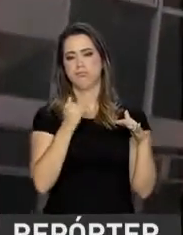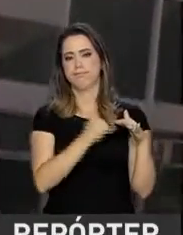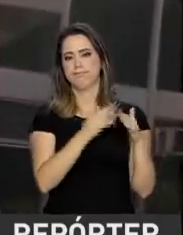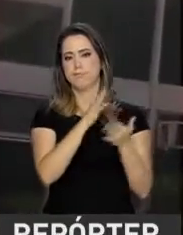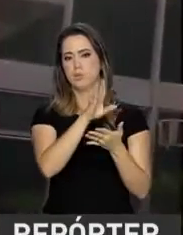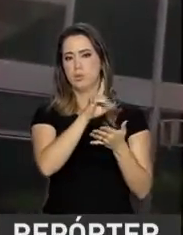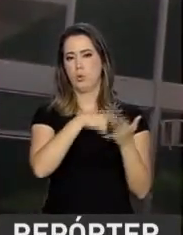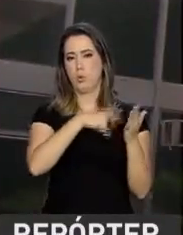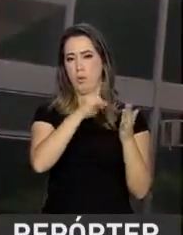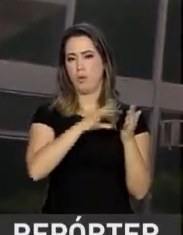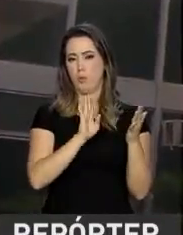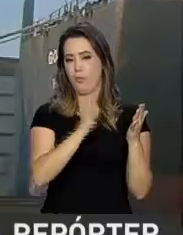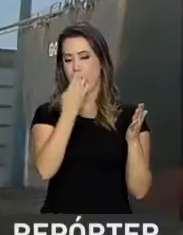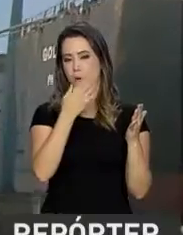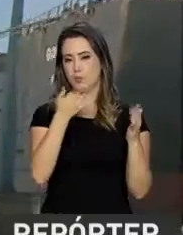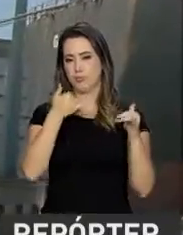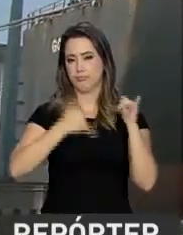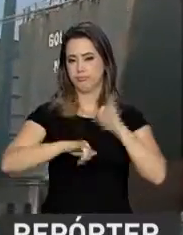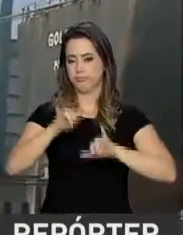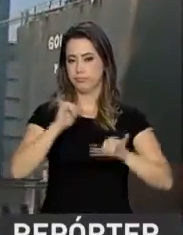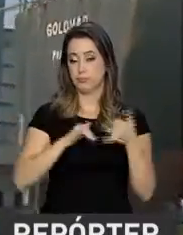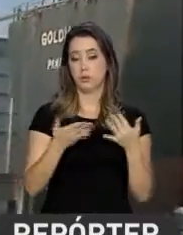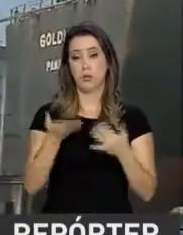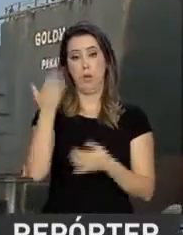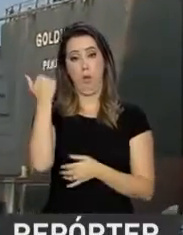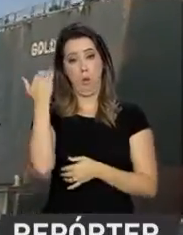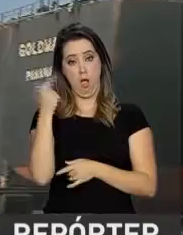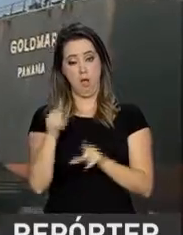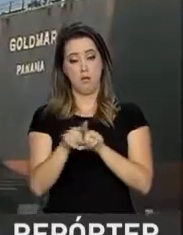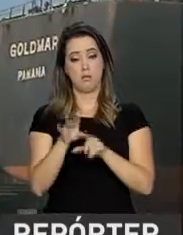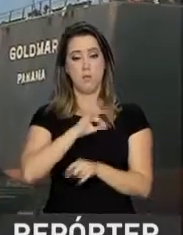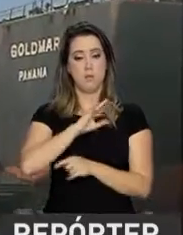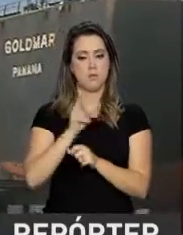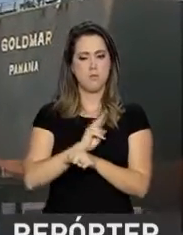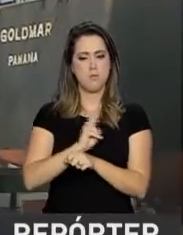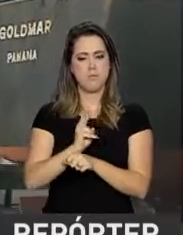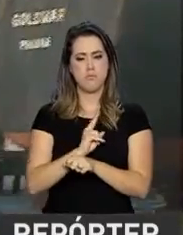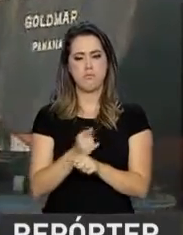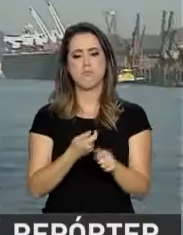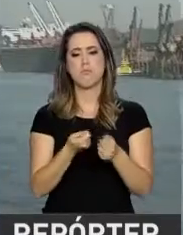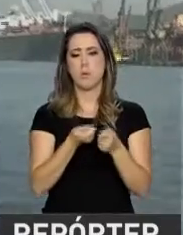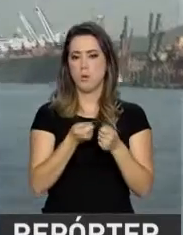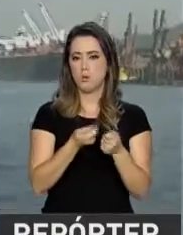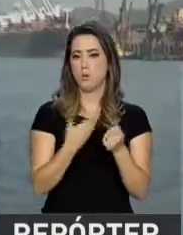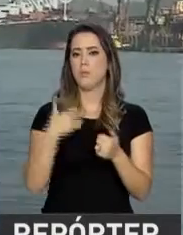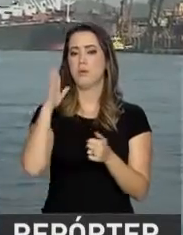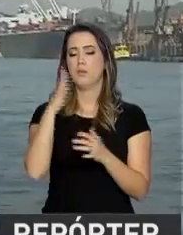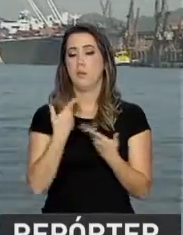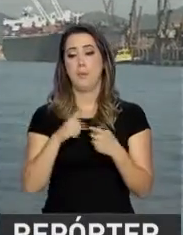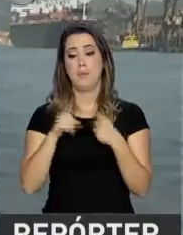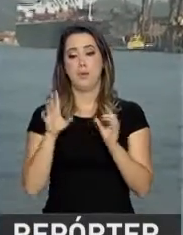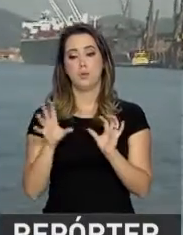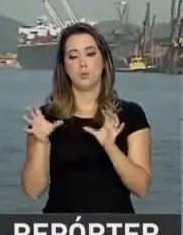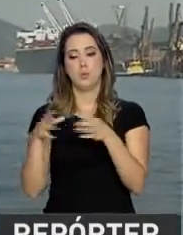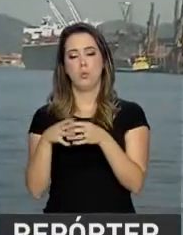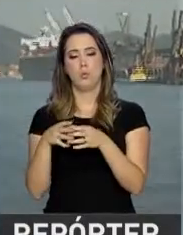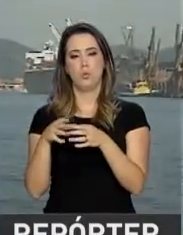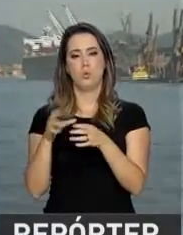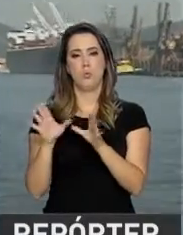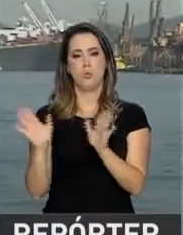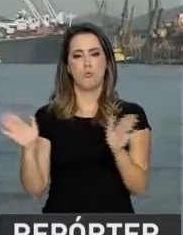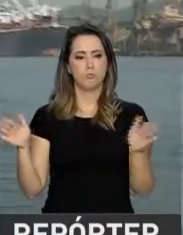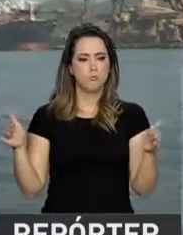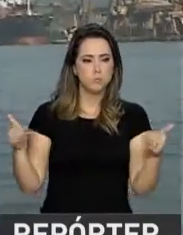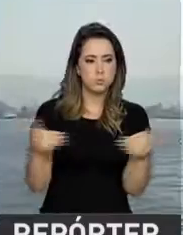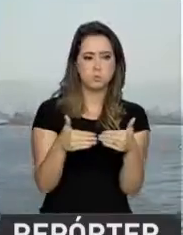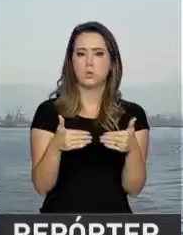reforçou a fiscalização e os mecanismos de controle mas alguns mercados internacionais se fecharam ou